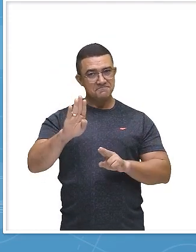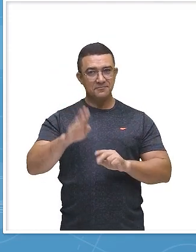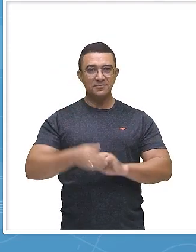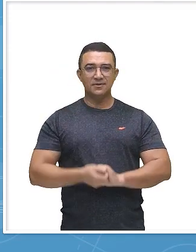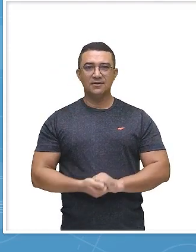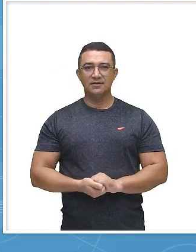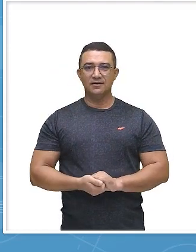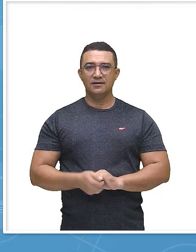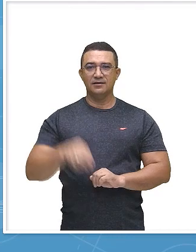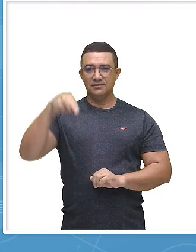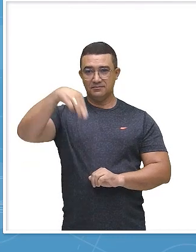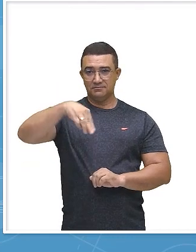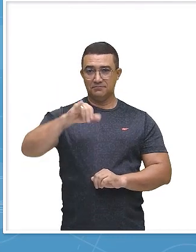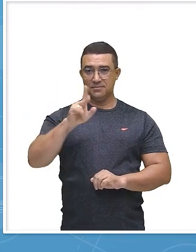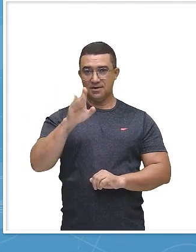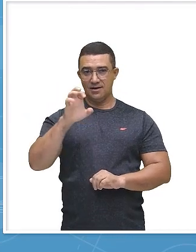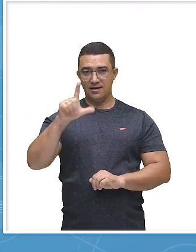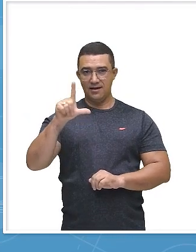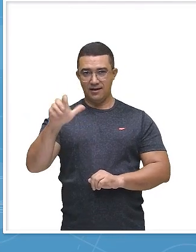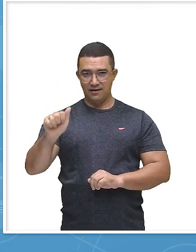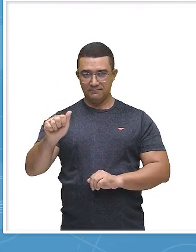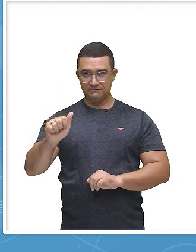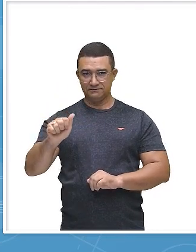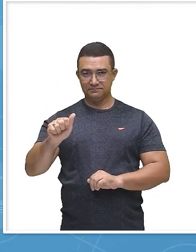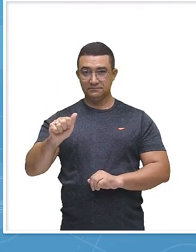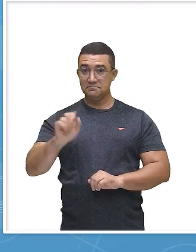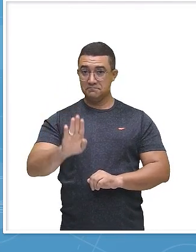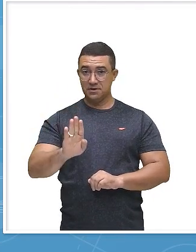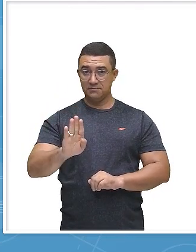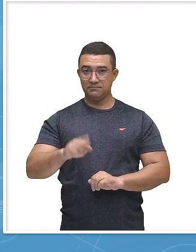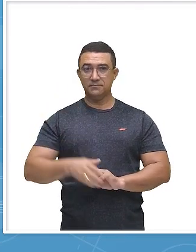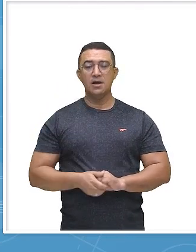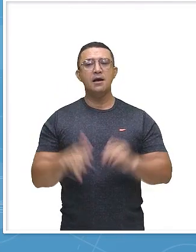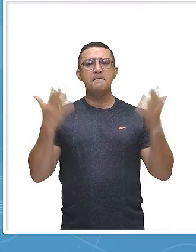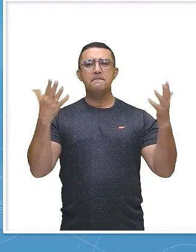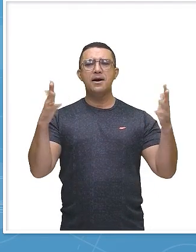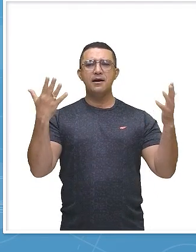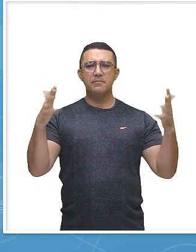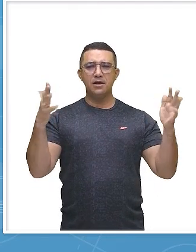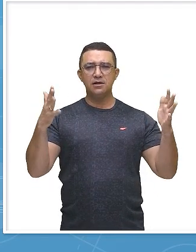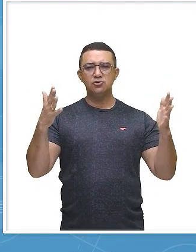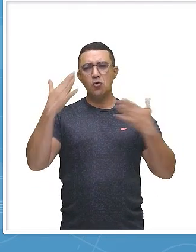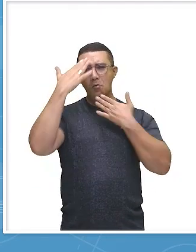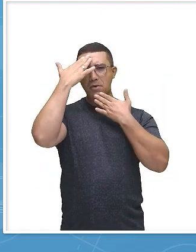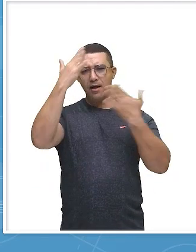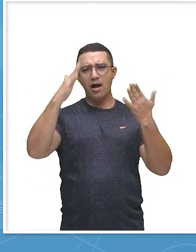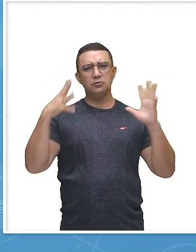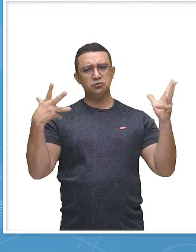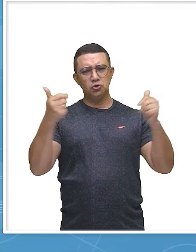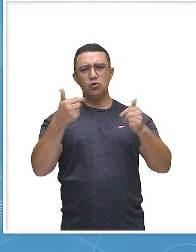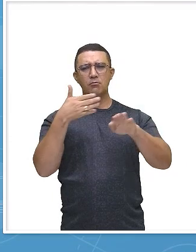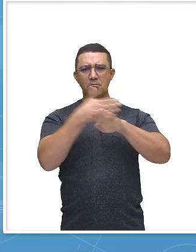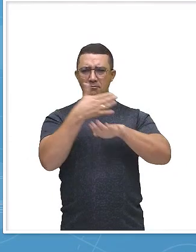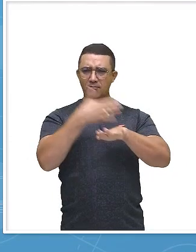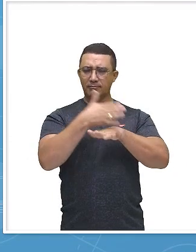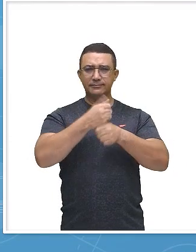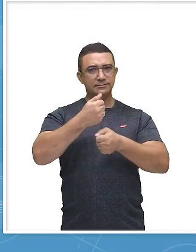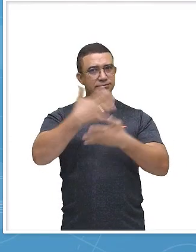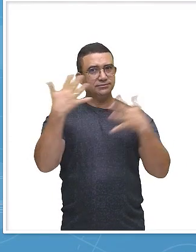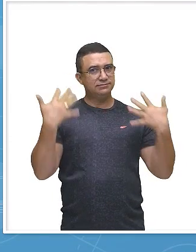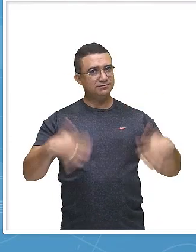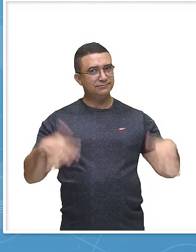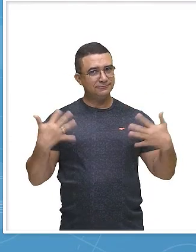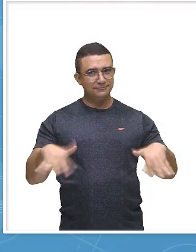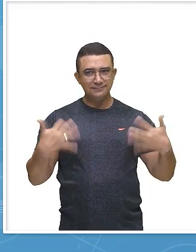isso? Mirela? É bom, então, parabéns e obrigada pela participação de vocês, meus amores. Tem muita gente. Não vai